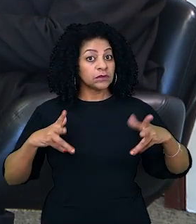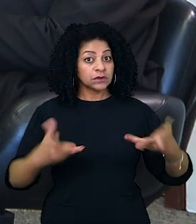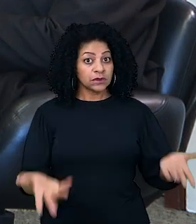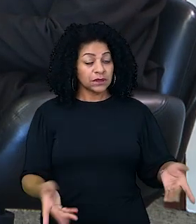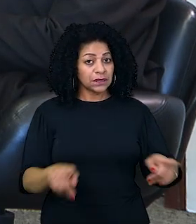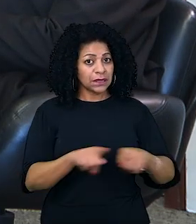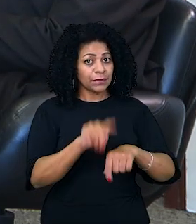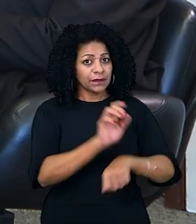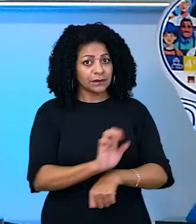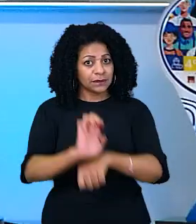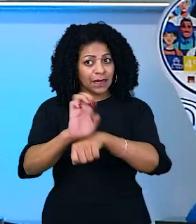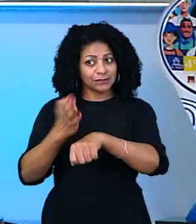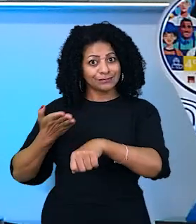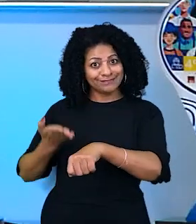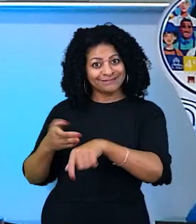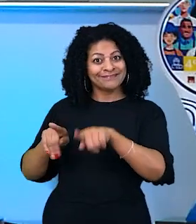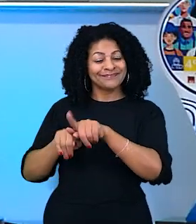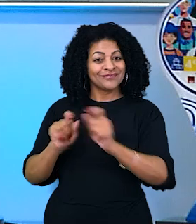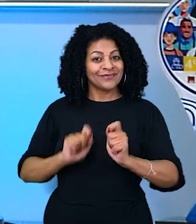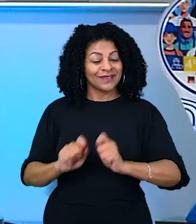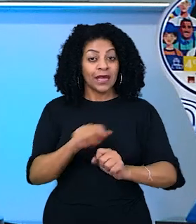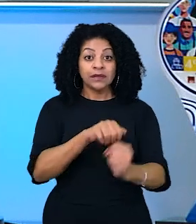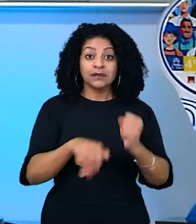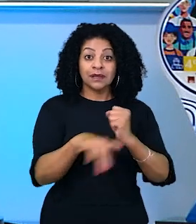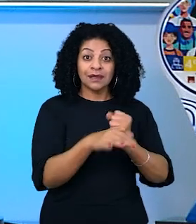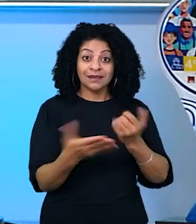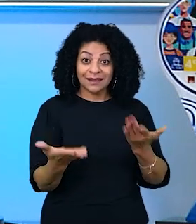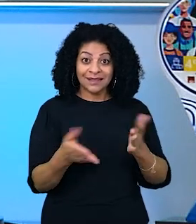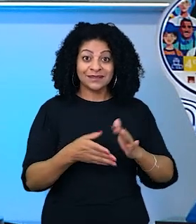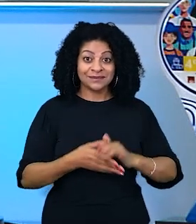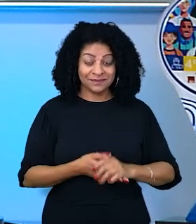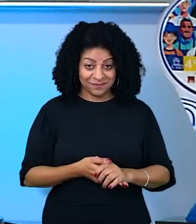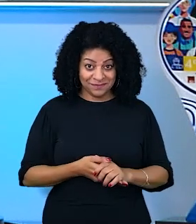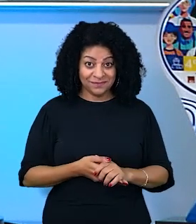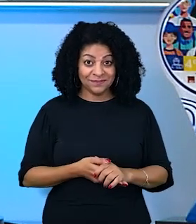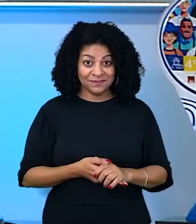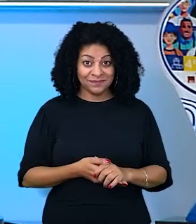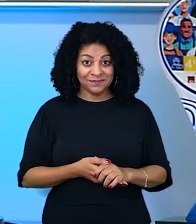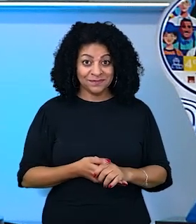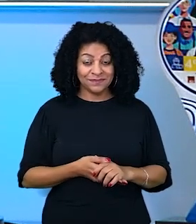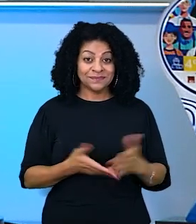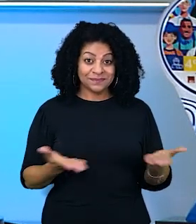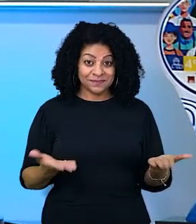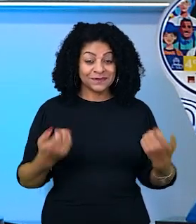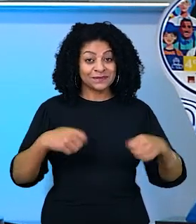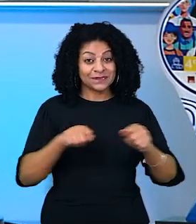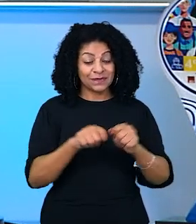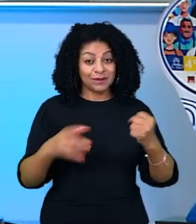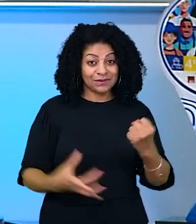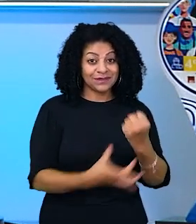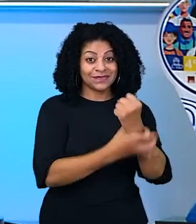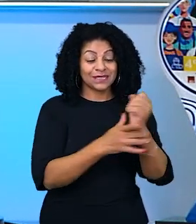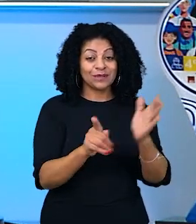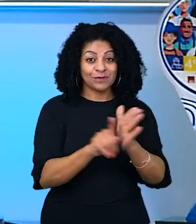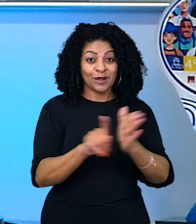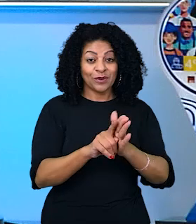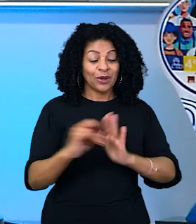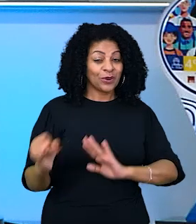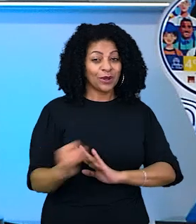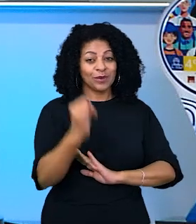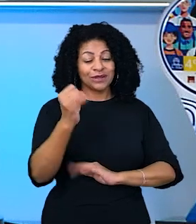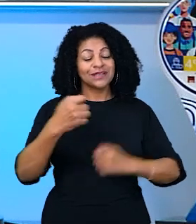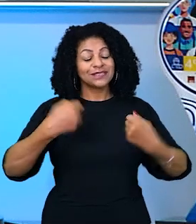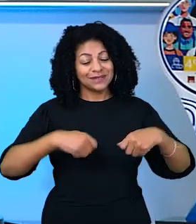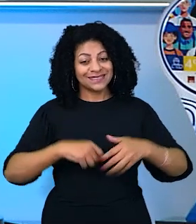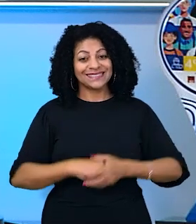finalmente chegando ao Estado, né? O Estado, aqui inclui a sociedade, é fazer com que o tema saúde e segurança seja de fato prioridade.